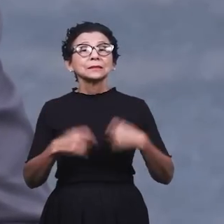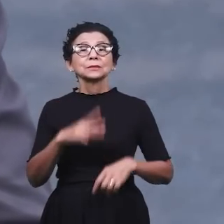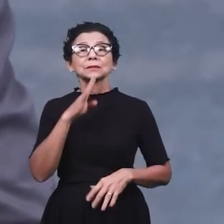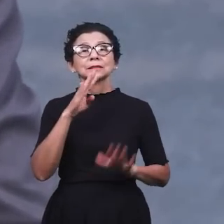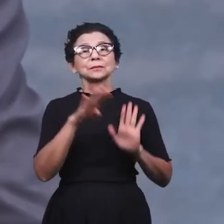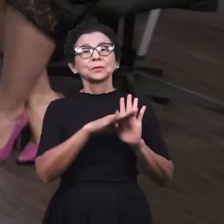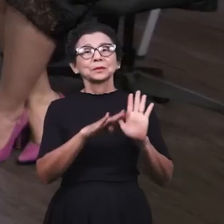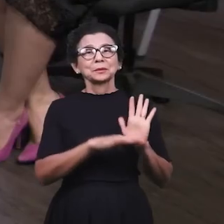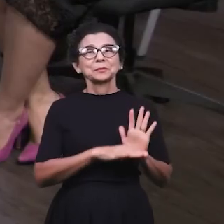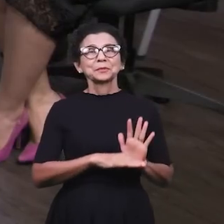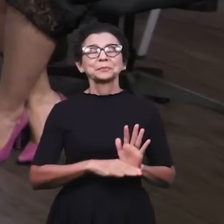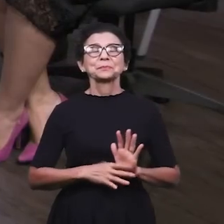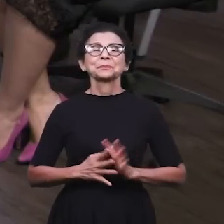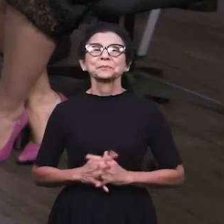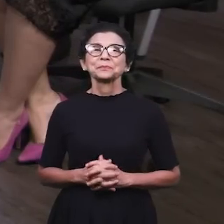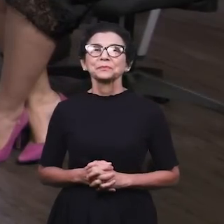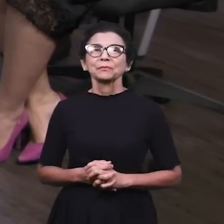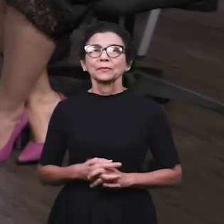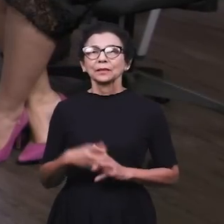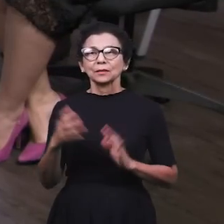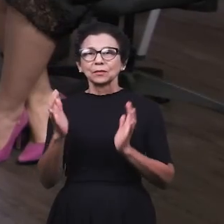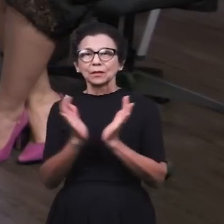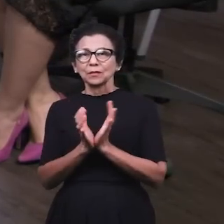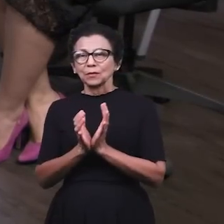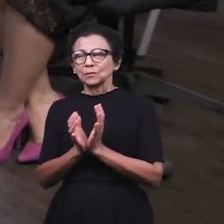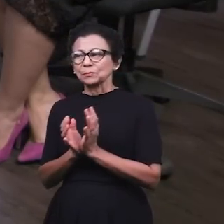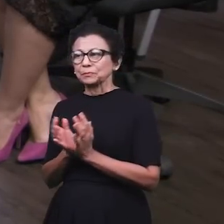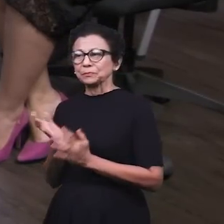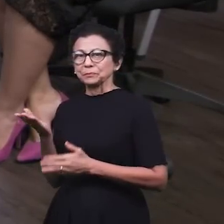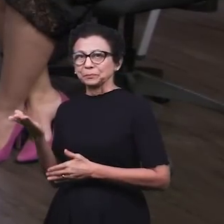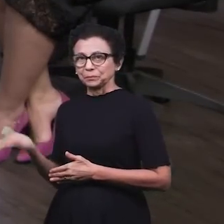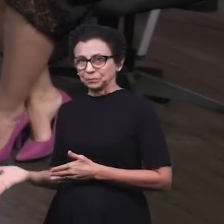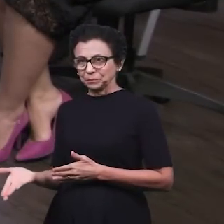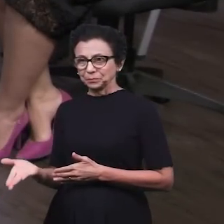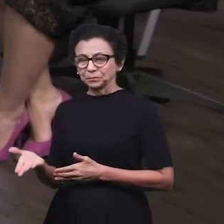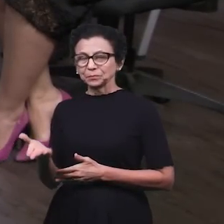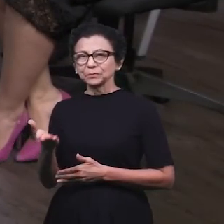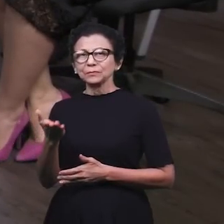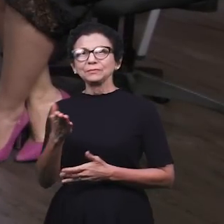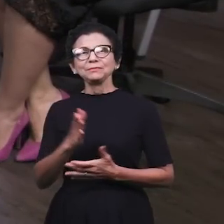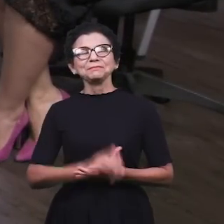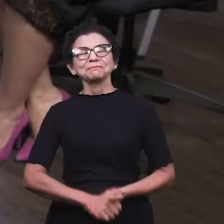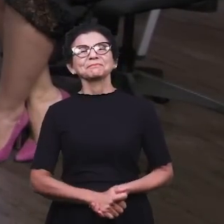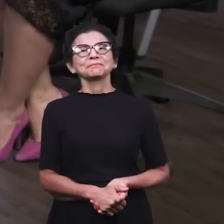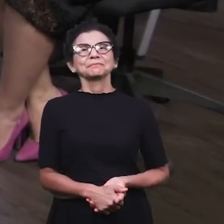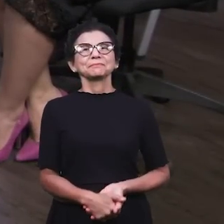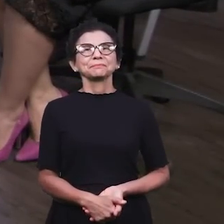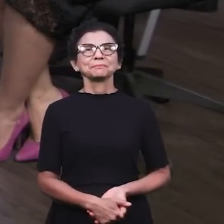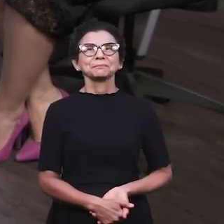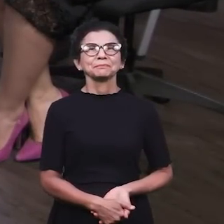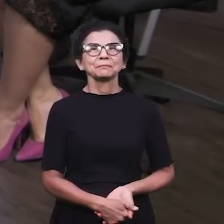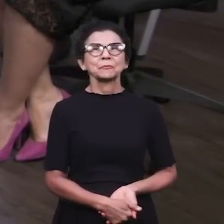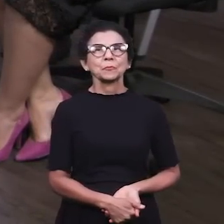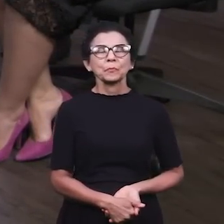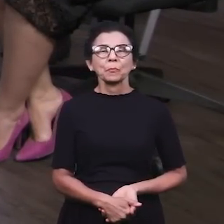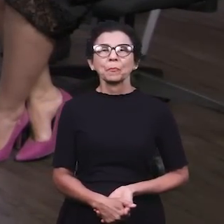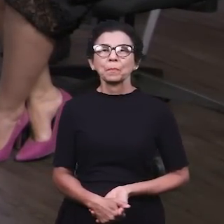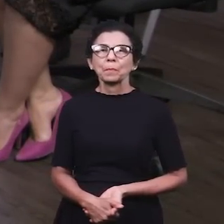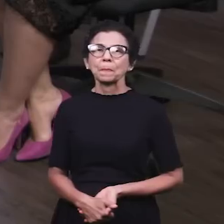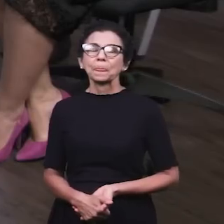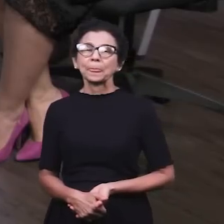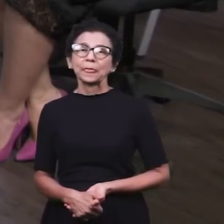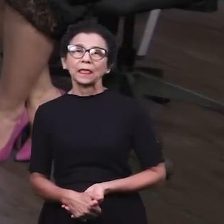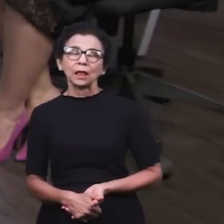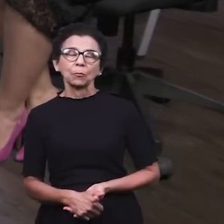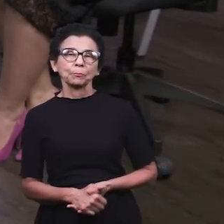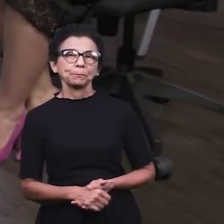trazido aqui. E agora você vê a turma que está aqui no programa, você já sabe que a proposta do programa